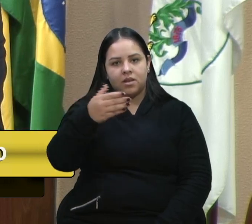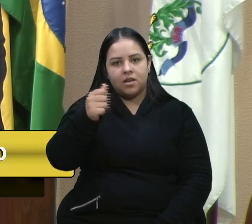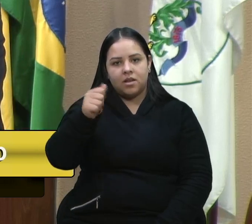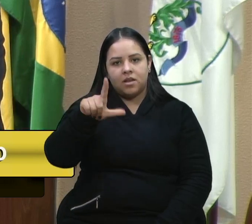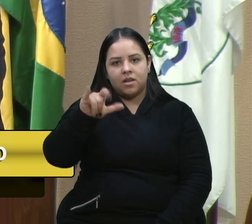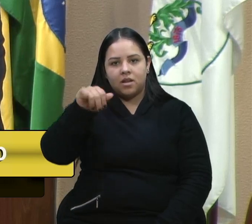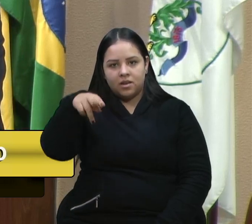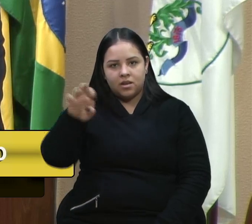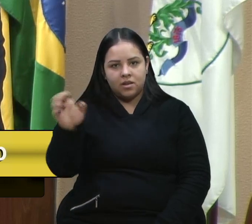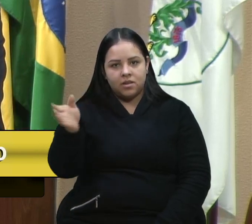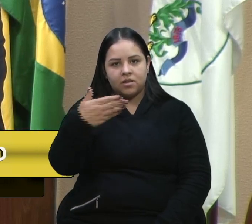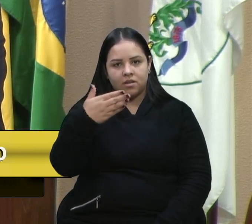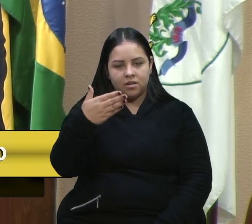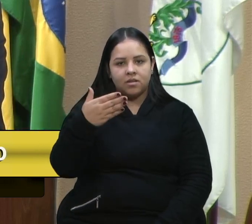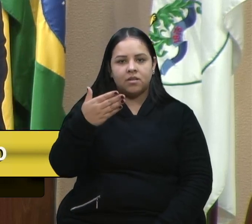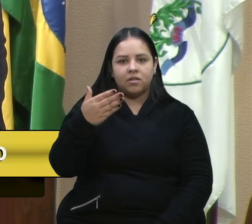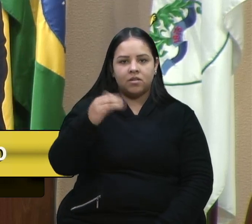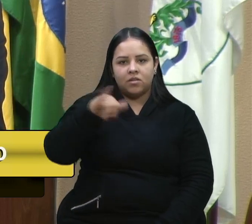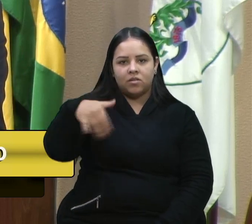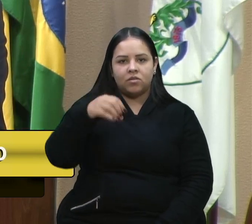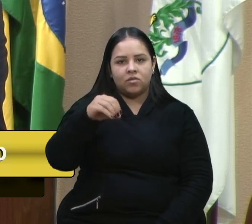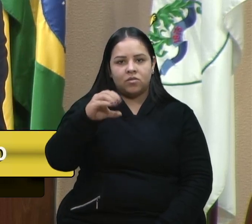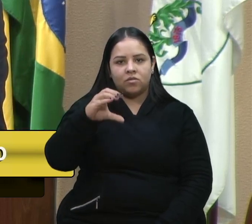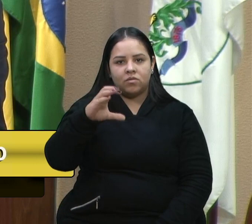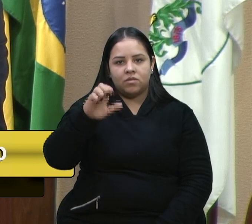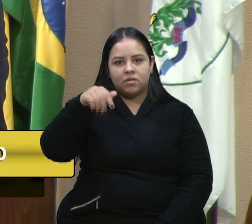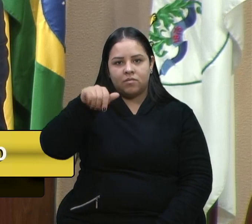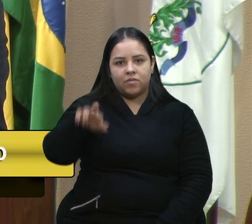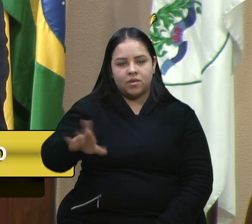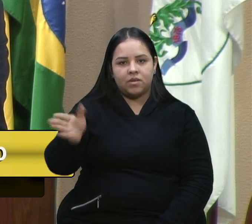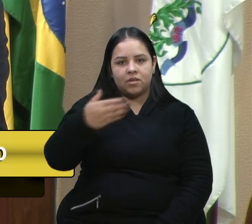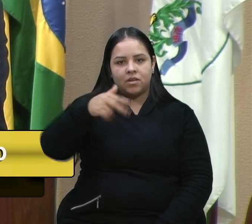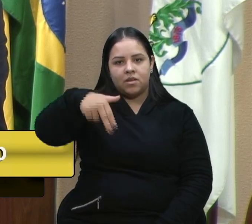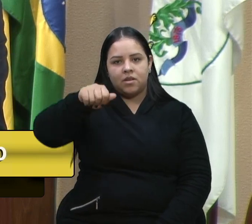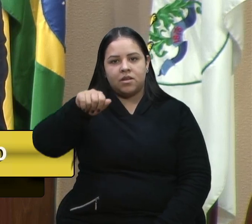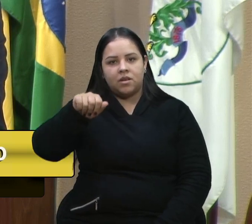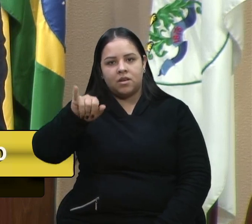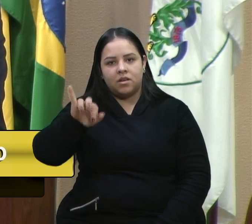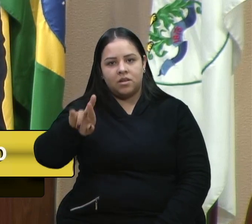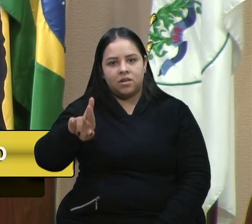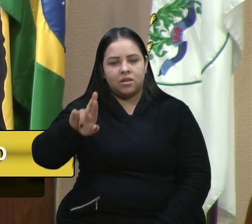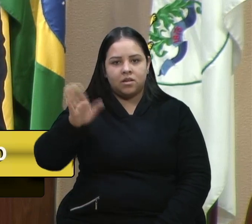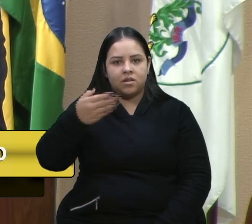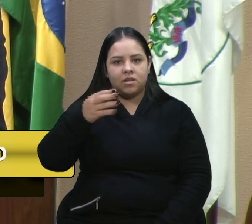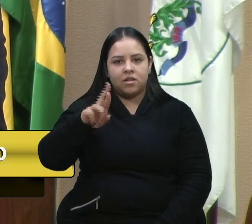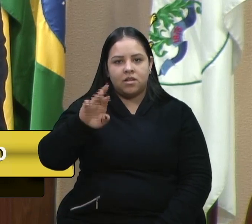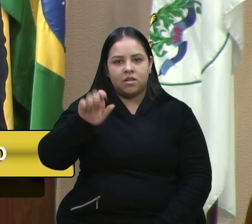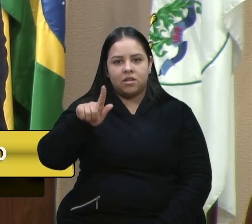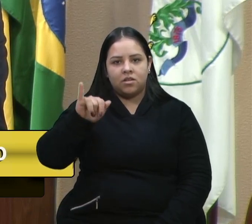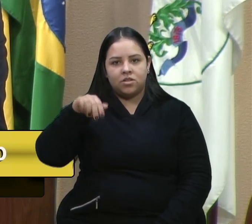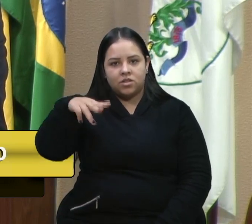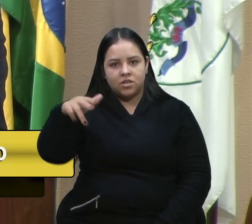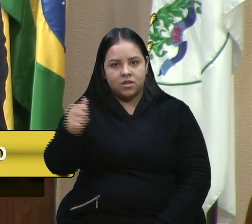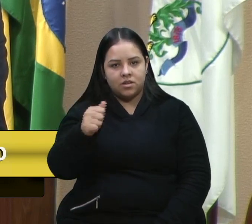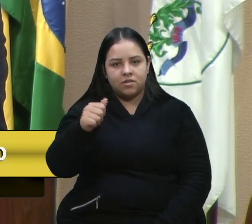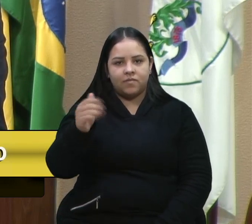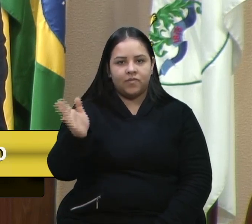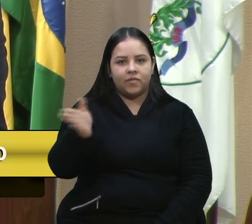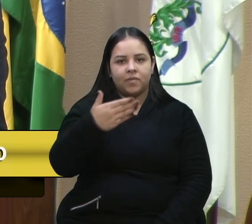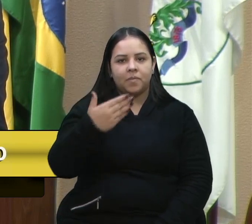Cunico, Josemar Martinotto, Nair Panisson, Regina Cristiane